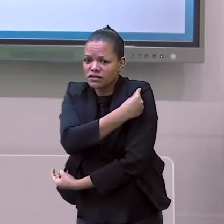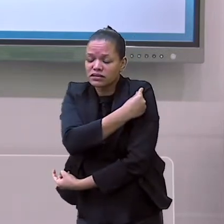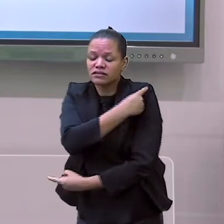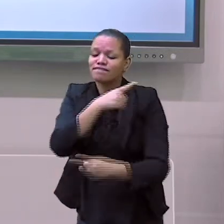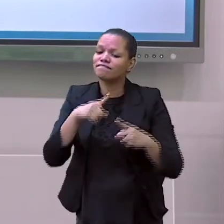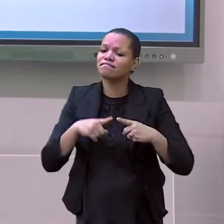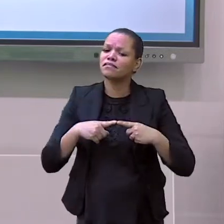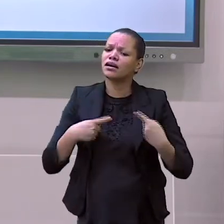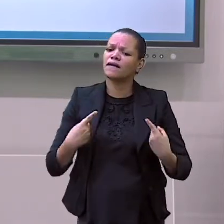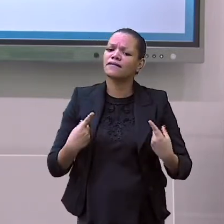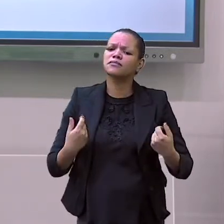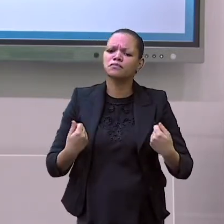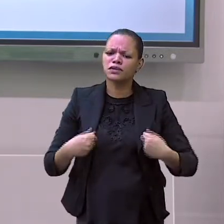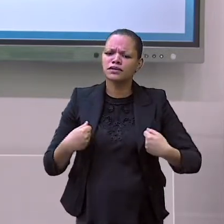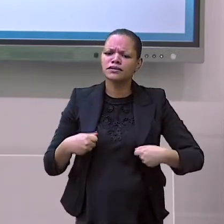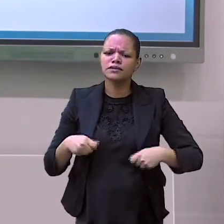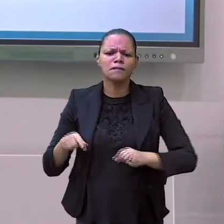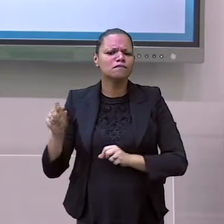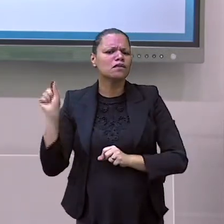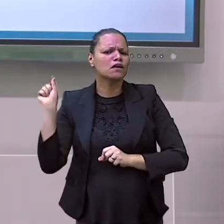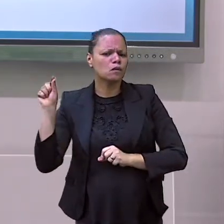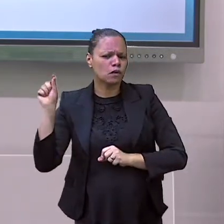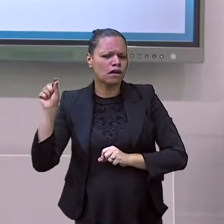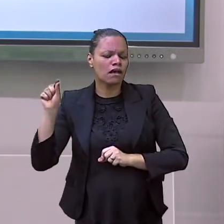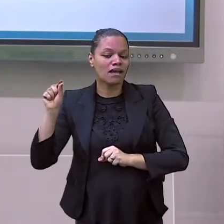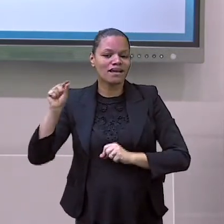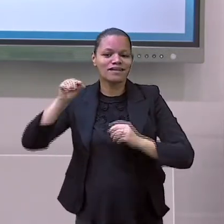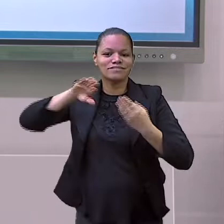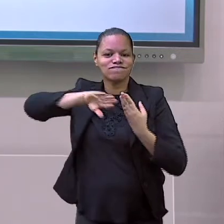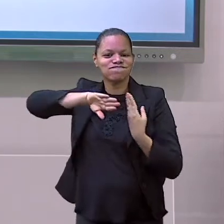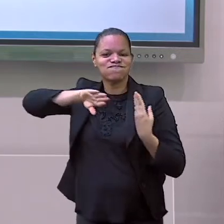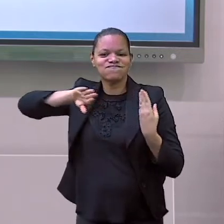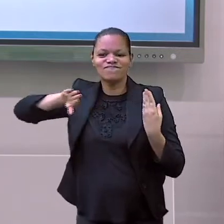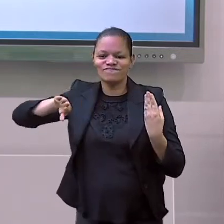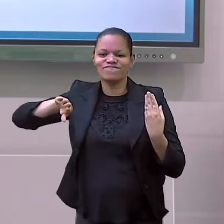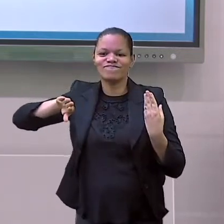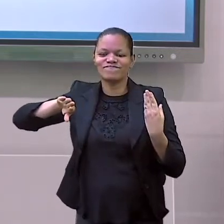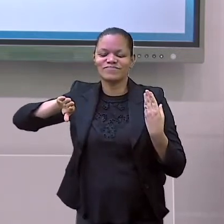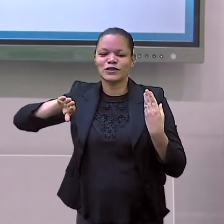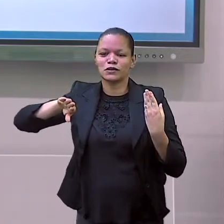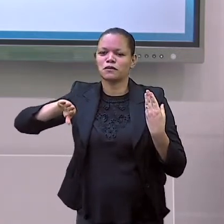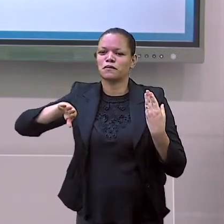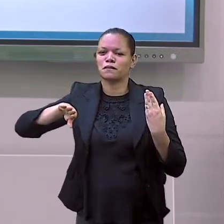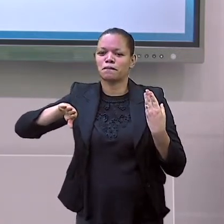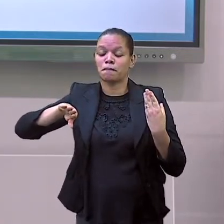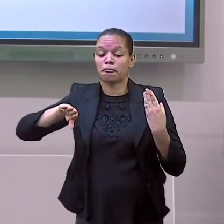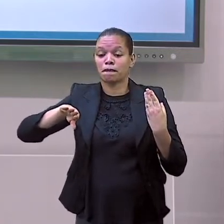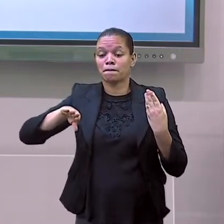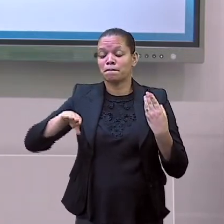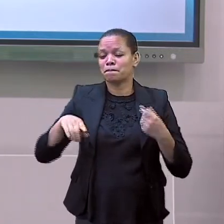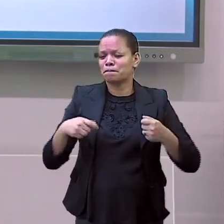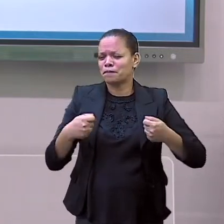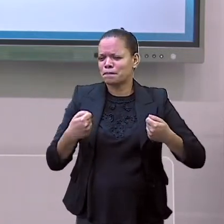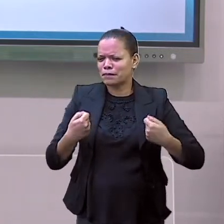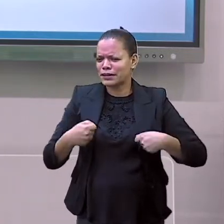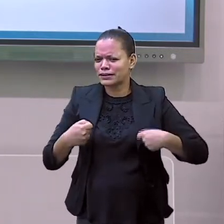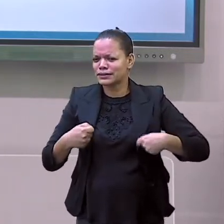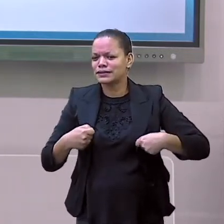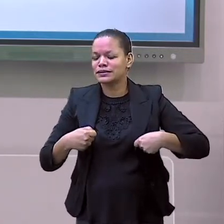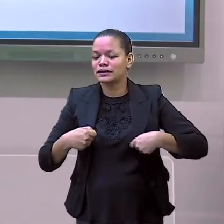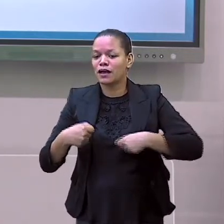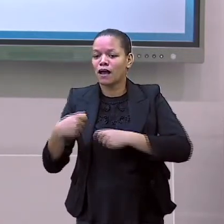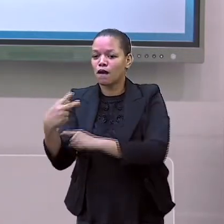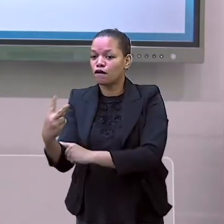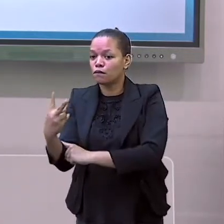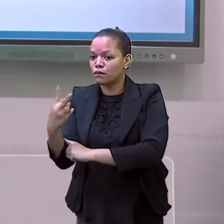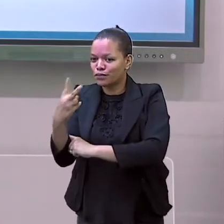também tendo o quê? O distanciamento social para que a gente não venha a ser contaminado, porque um vírus,